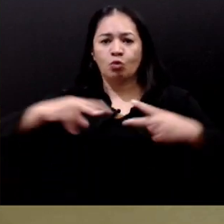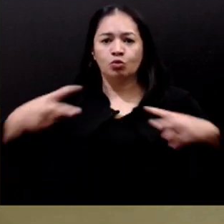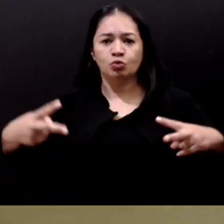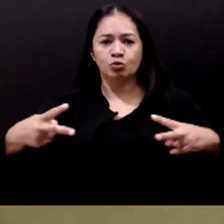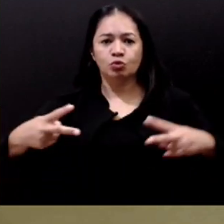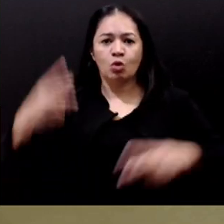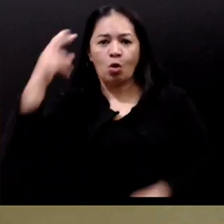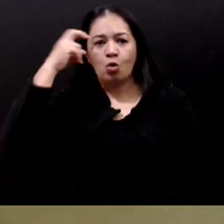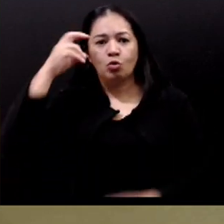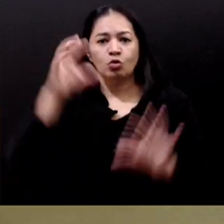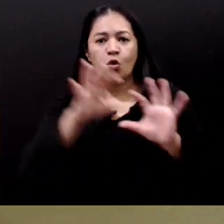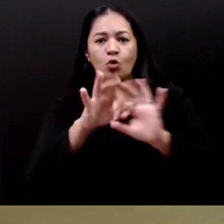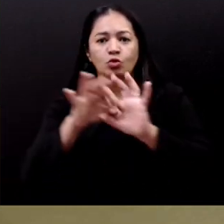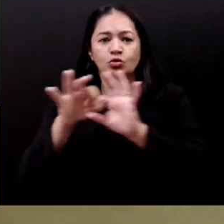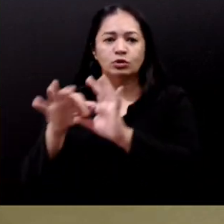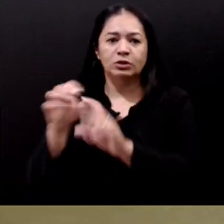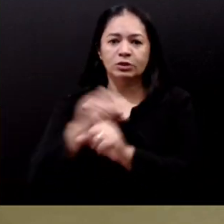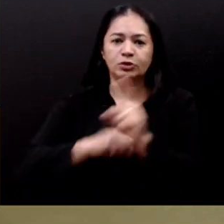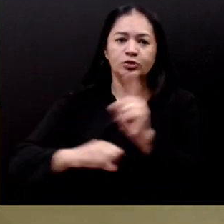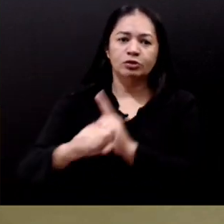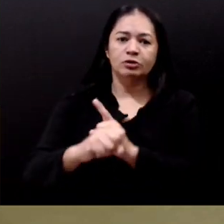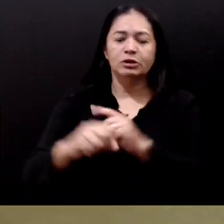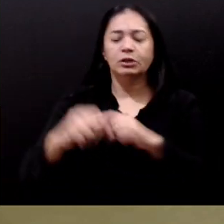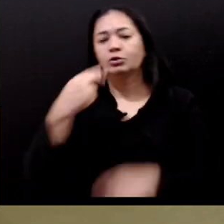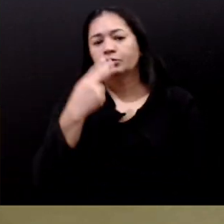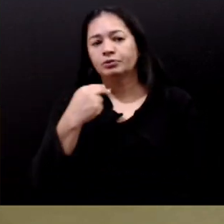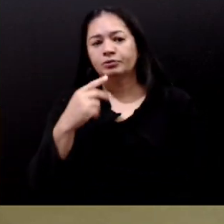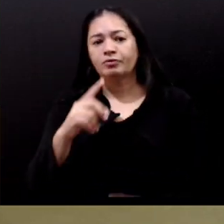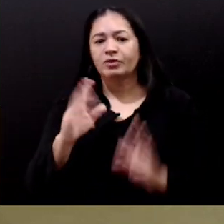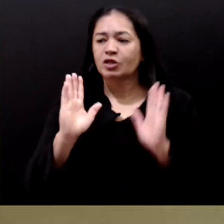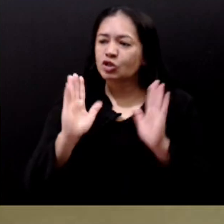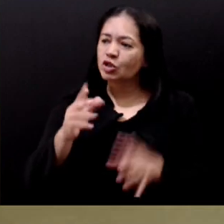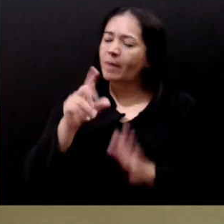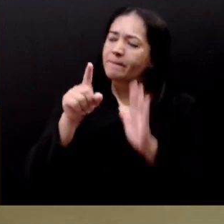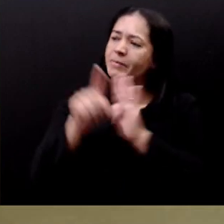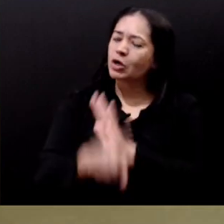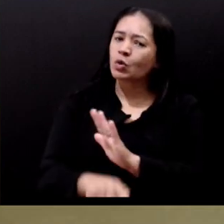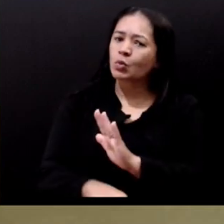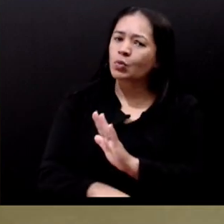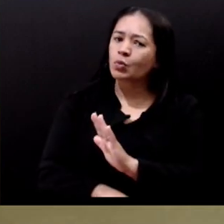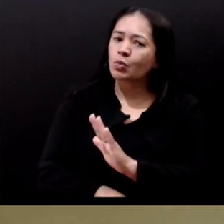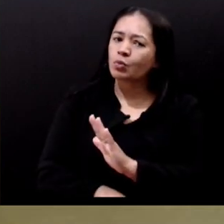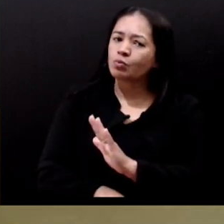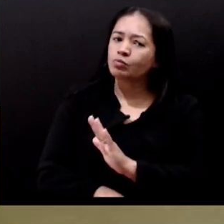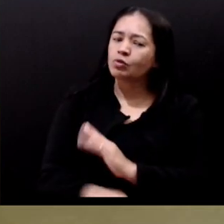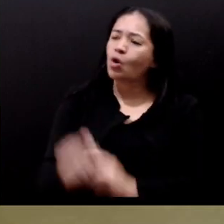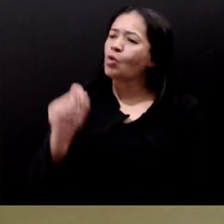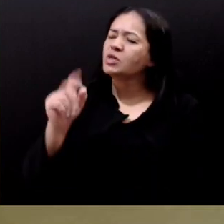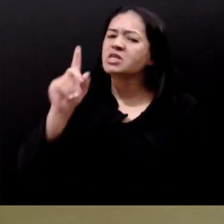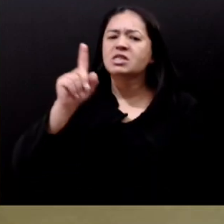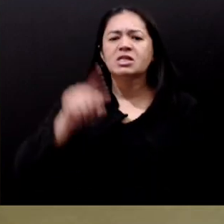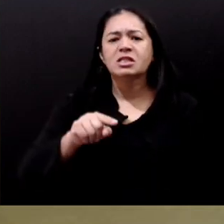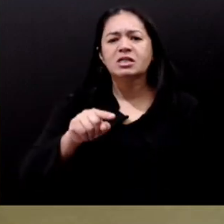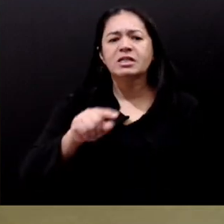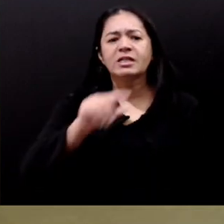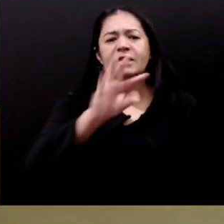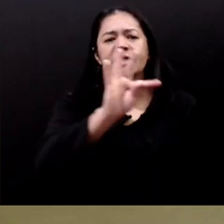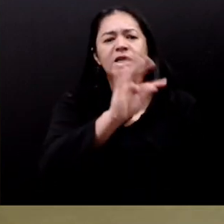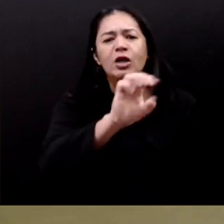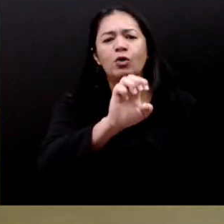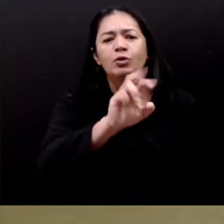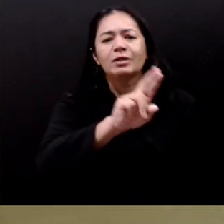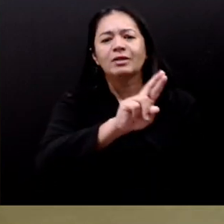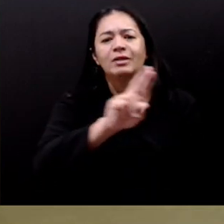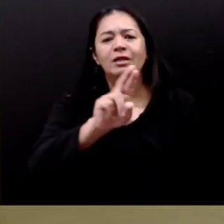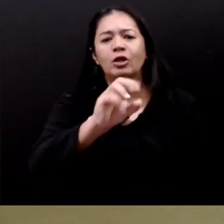e nutricional. Jéssica, eu já pergunto então para você o que é esse tal de terrorismo alimentar e qual que é